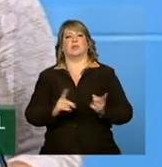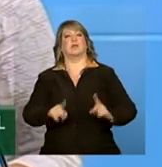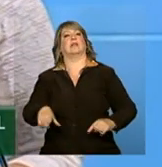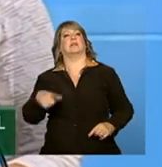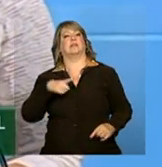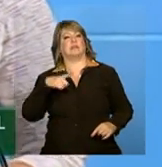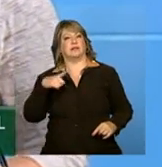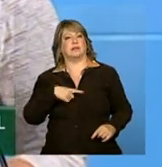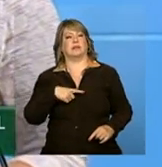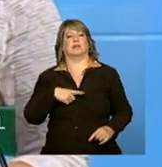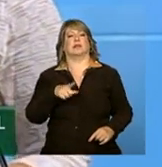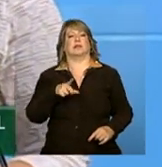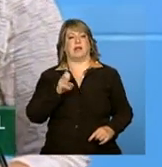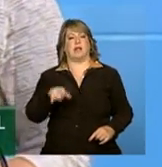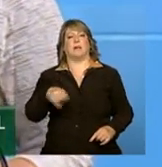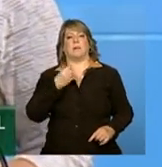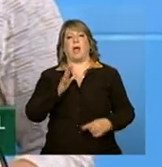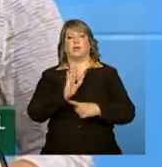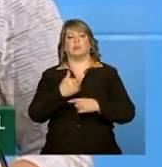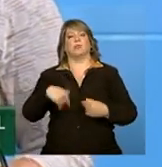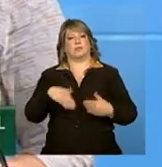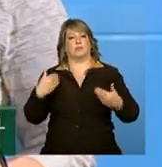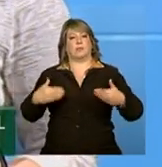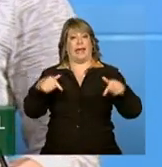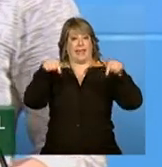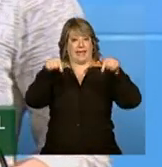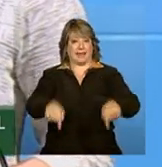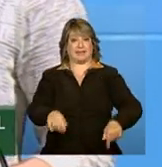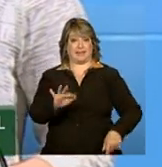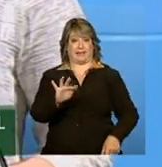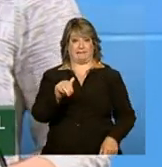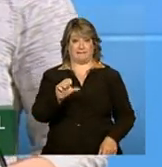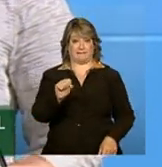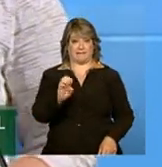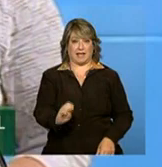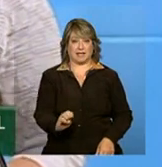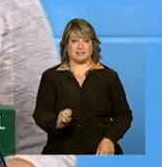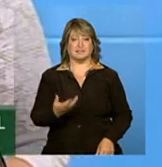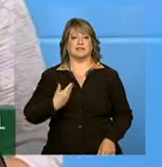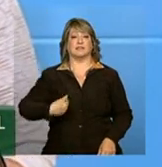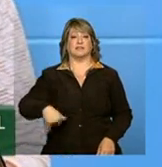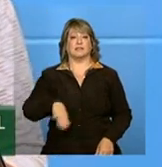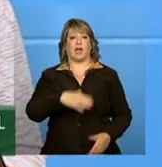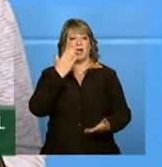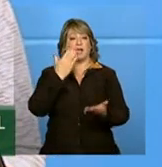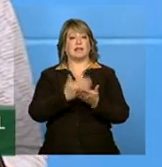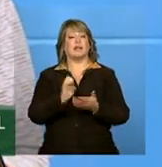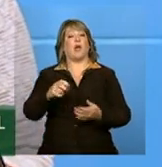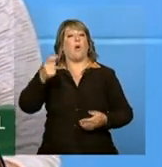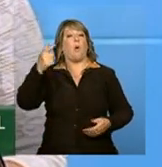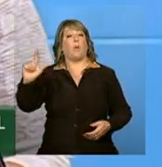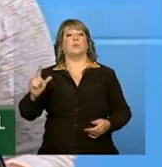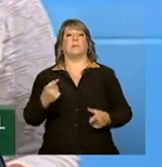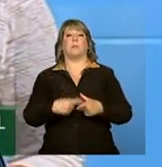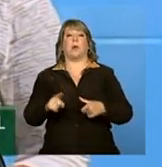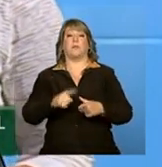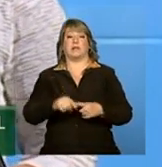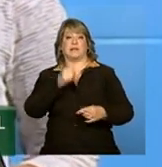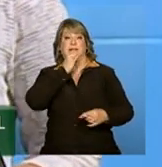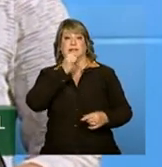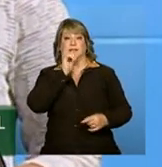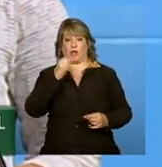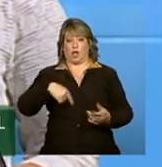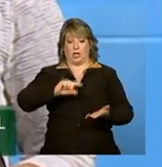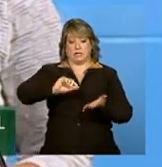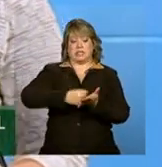estão aí impedindo nosso progresso. Nessa fase, acreditamos que o gargalo está em outro local. Por exemplo, nós